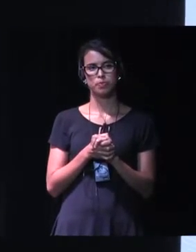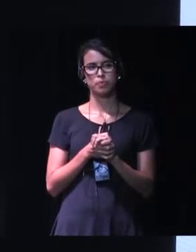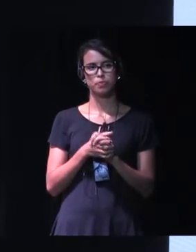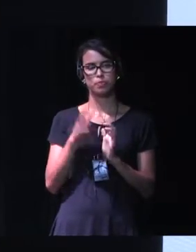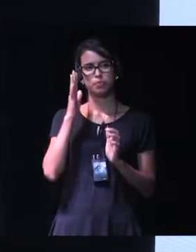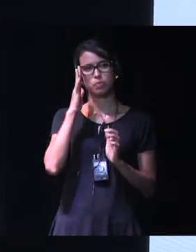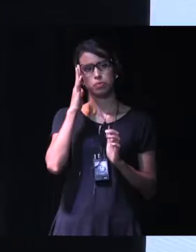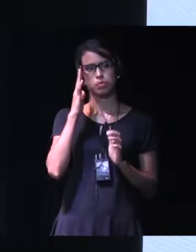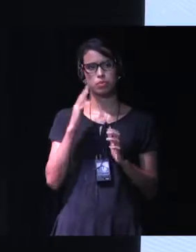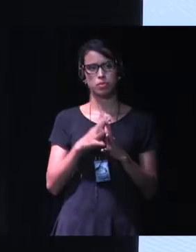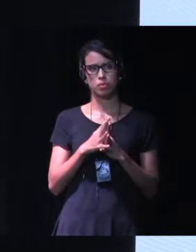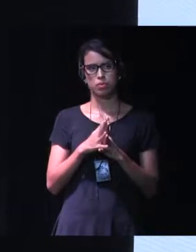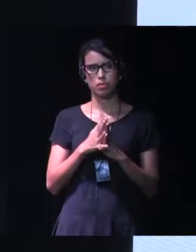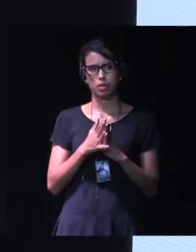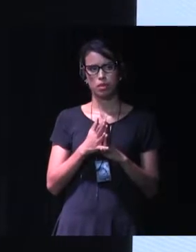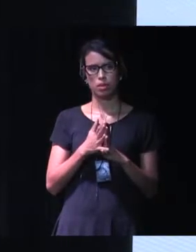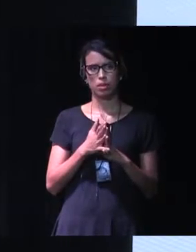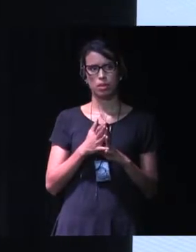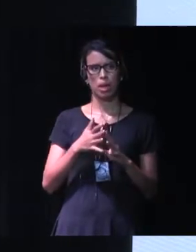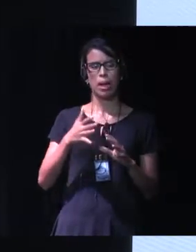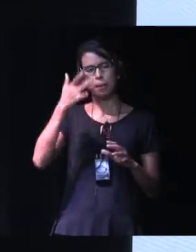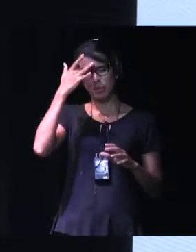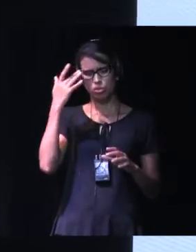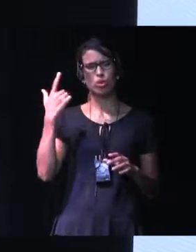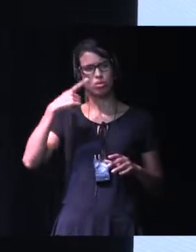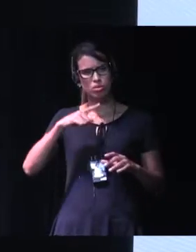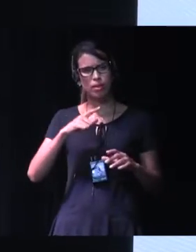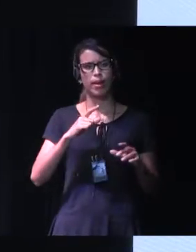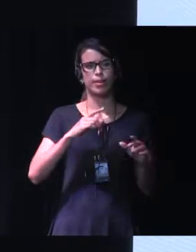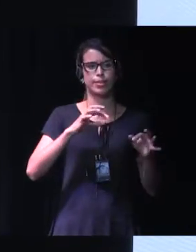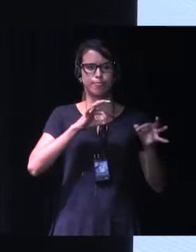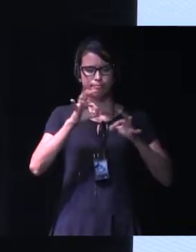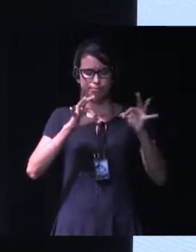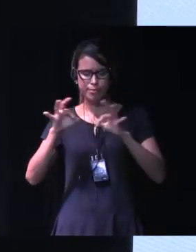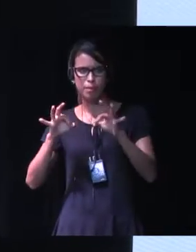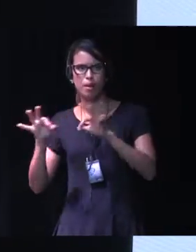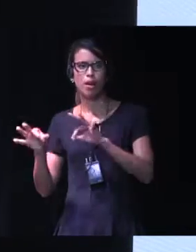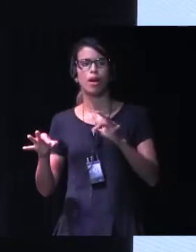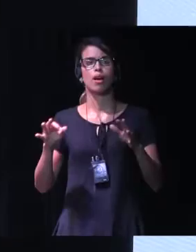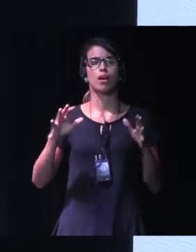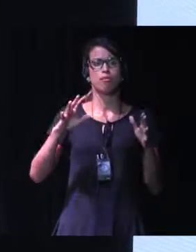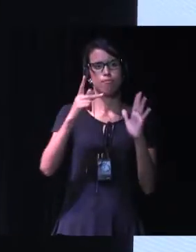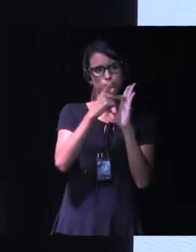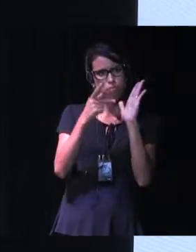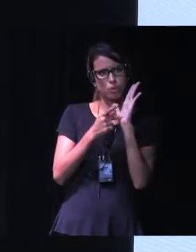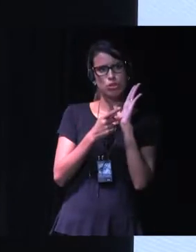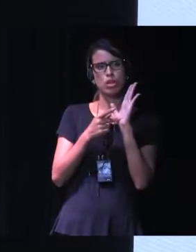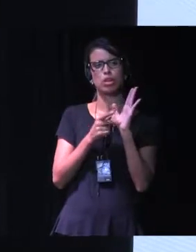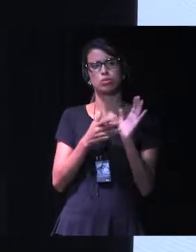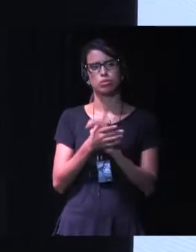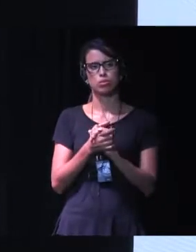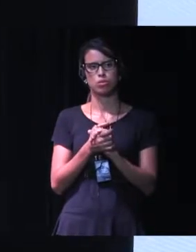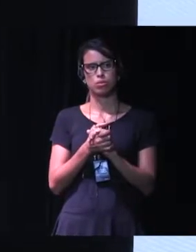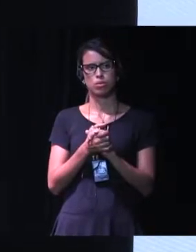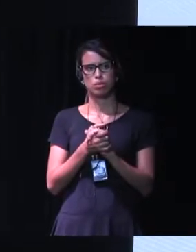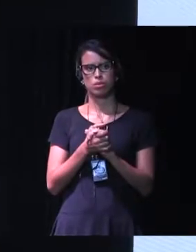a madeira é ótima. E uma escada que eu acho ótima. O ser humano é a razão de ser qualquer